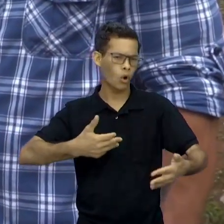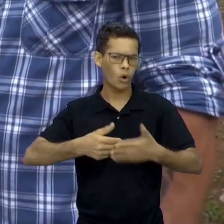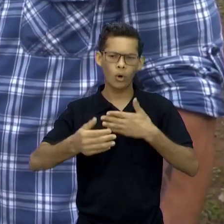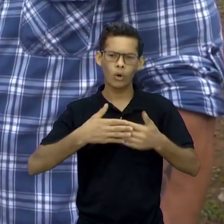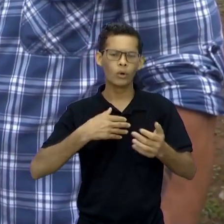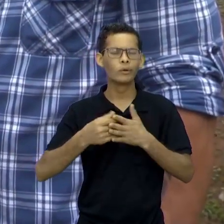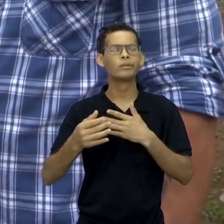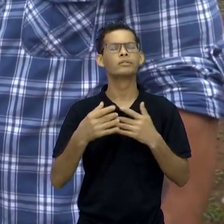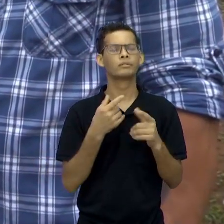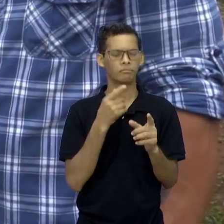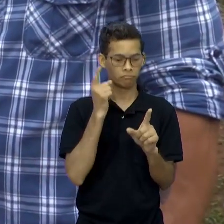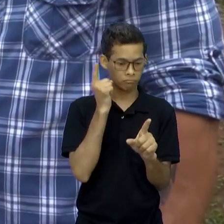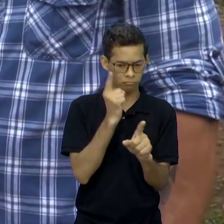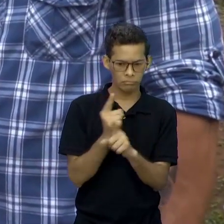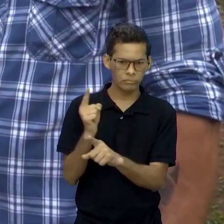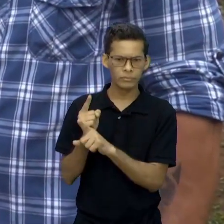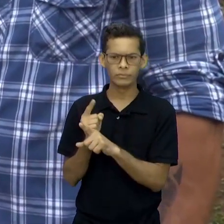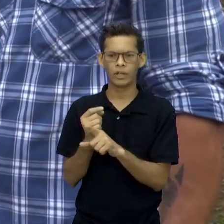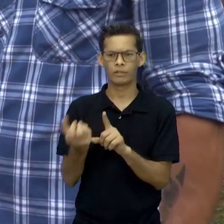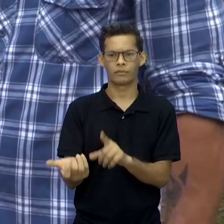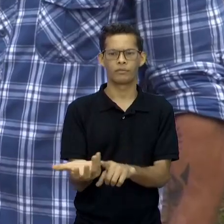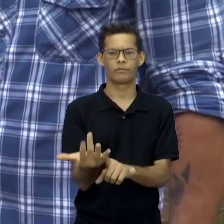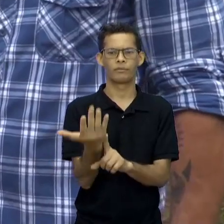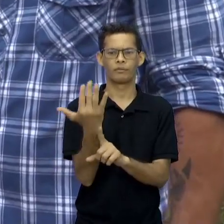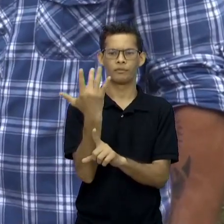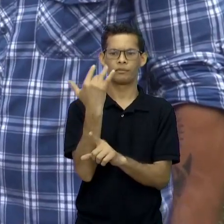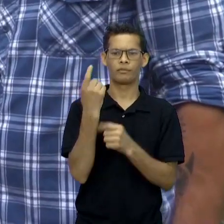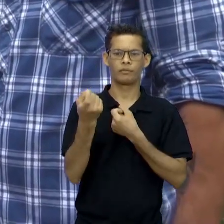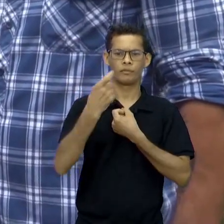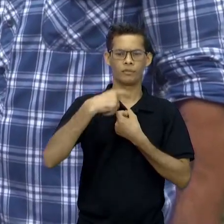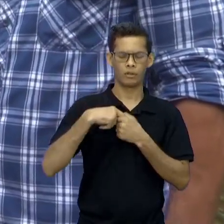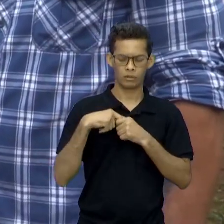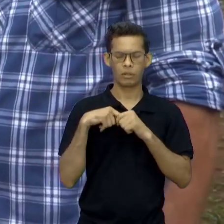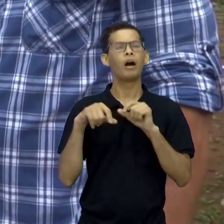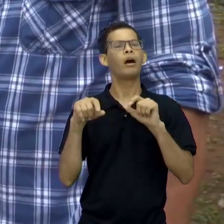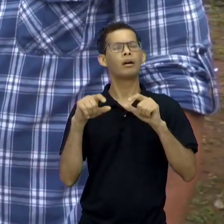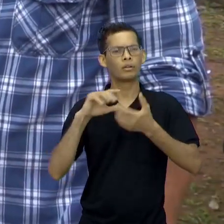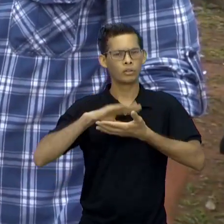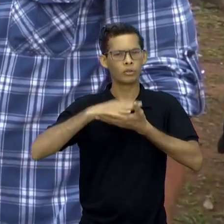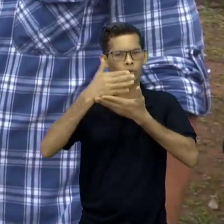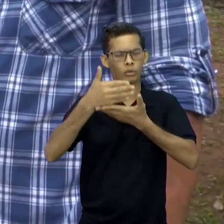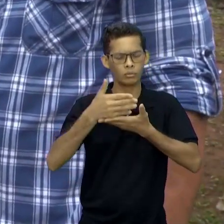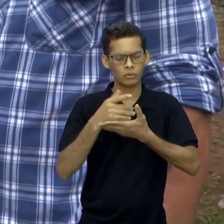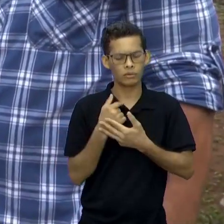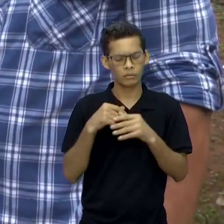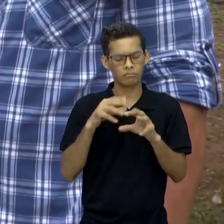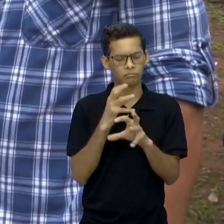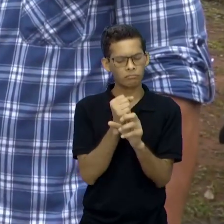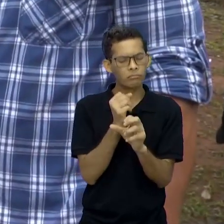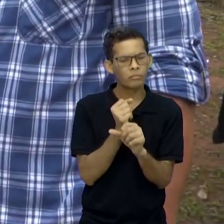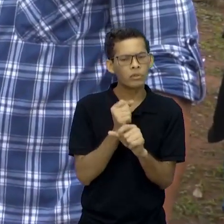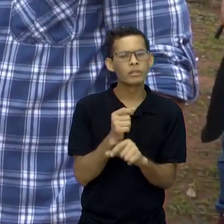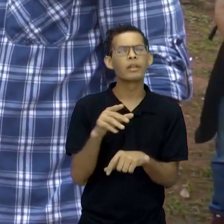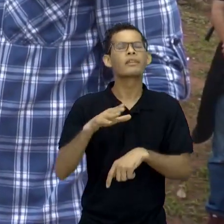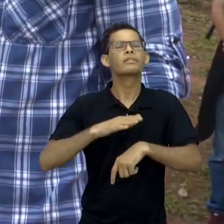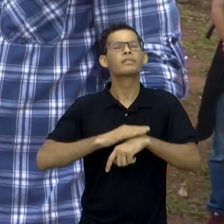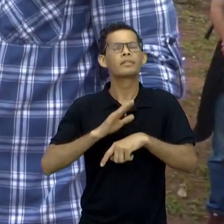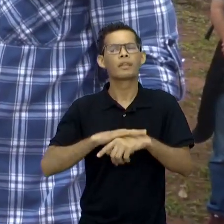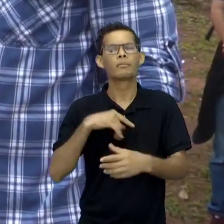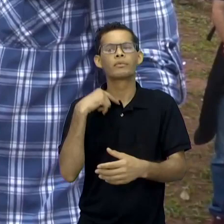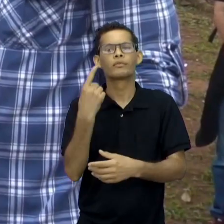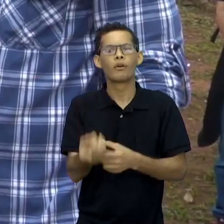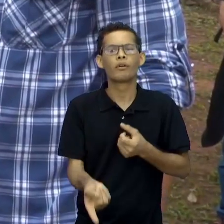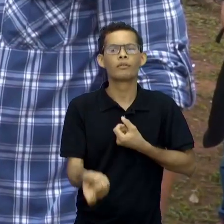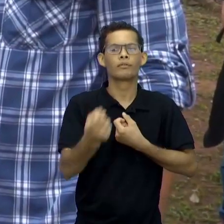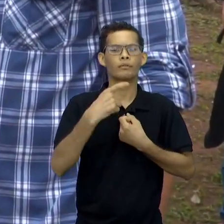algum artefato, ela vai refletir e o computador vai registrar o tempo que ela levou para transmitir e o tempo que